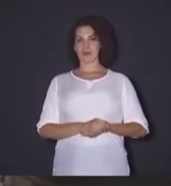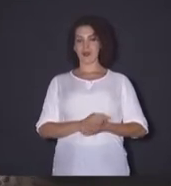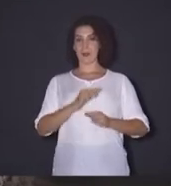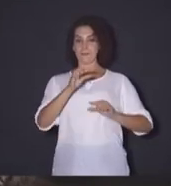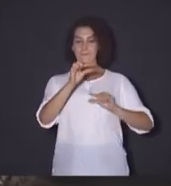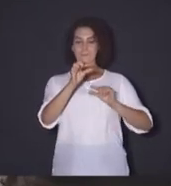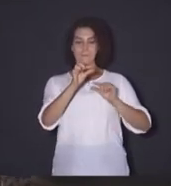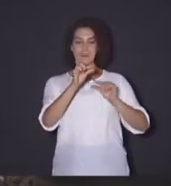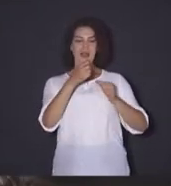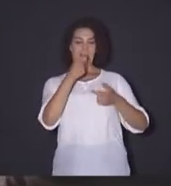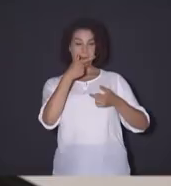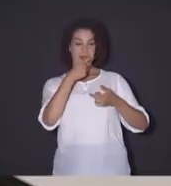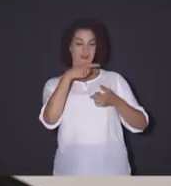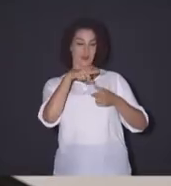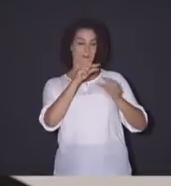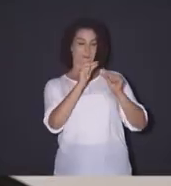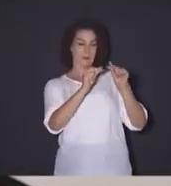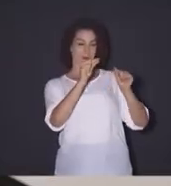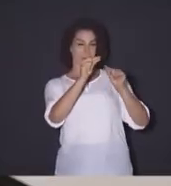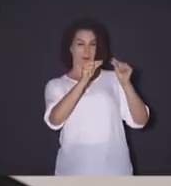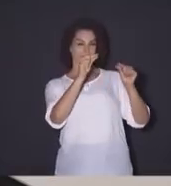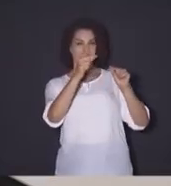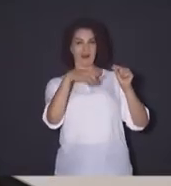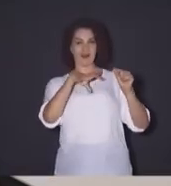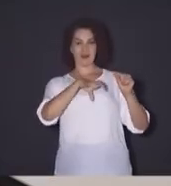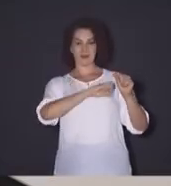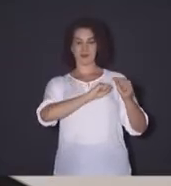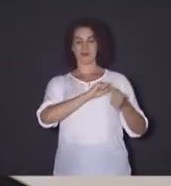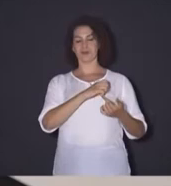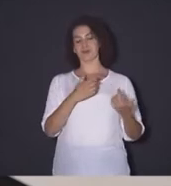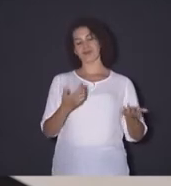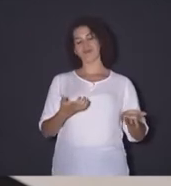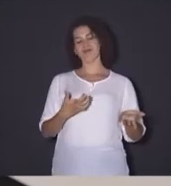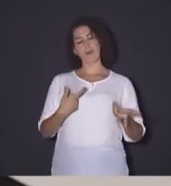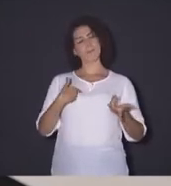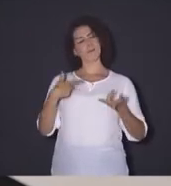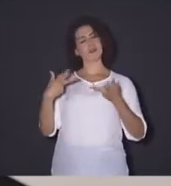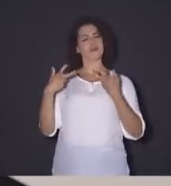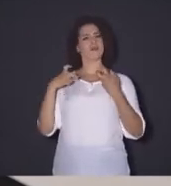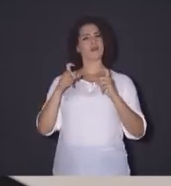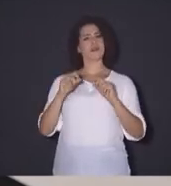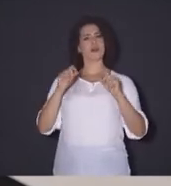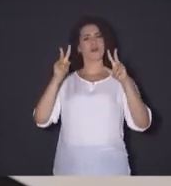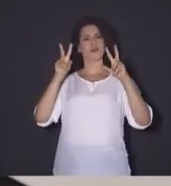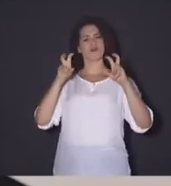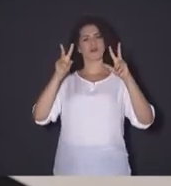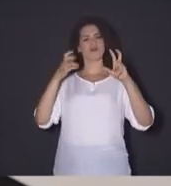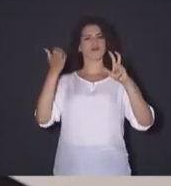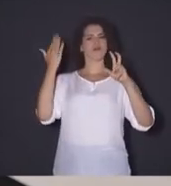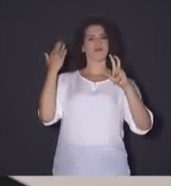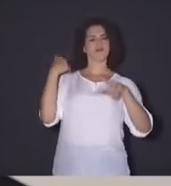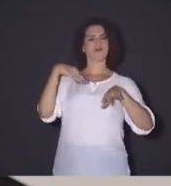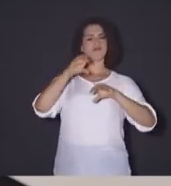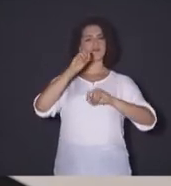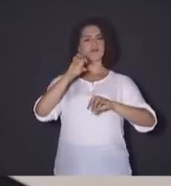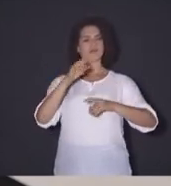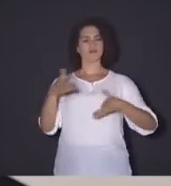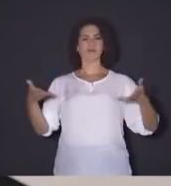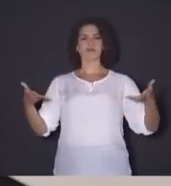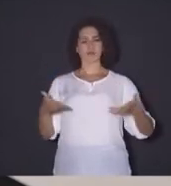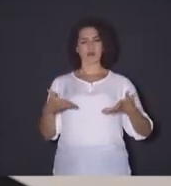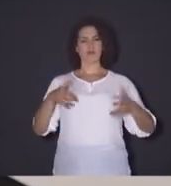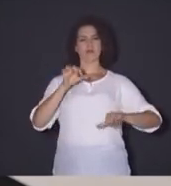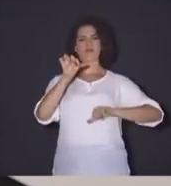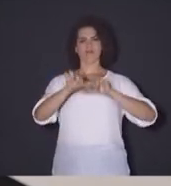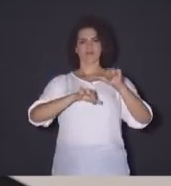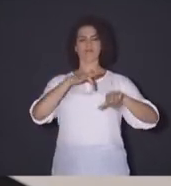é bom a gente observa que essa como você bem tratou a questão que antes era educacional está vindo e está se tornando uma questão